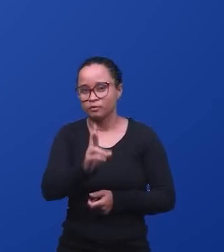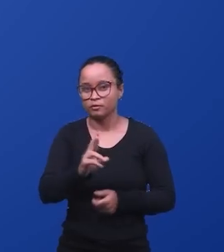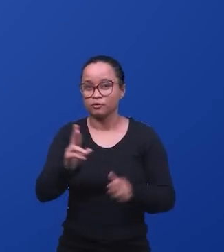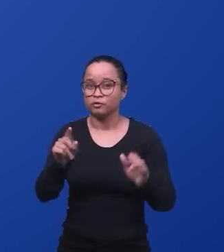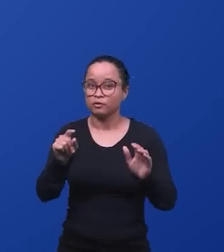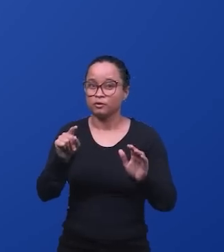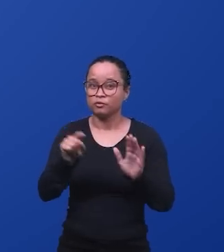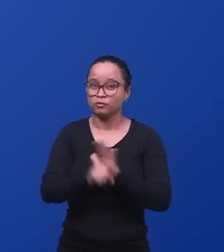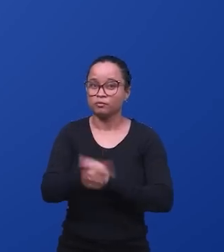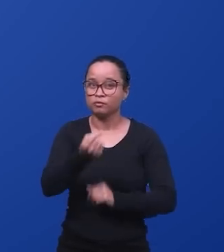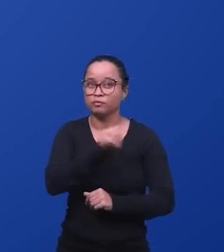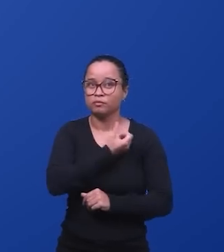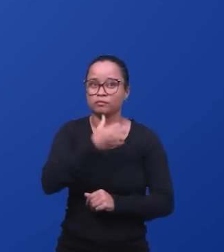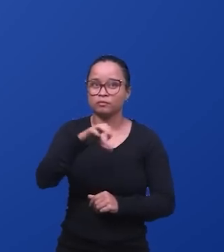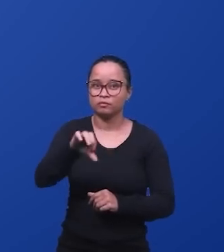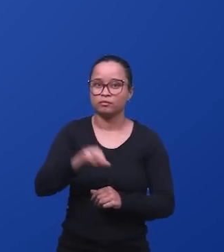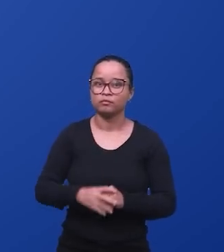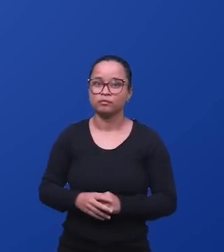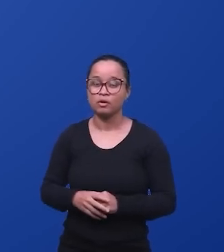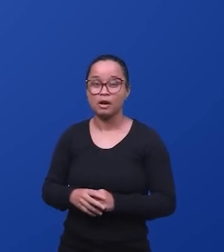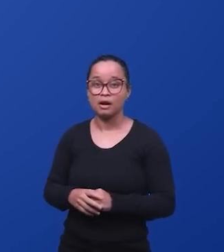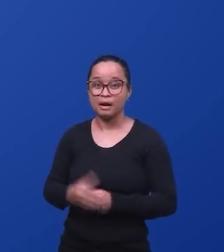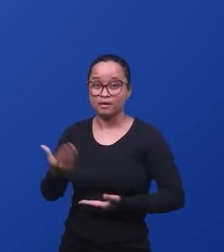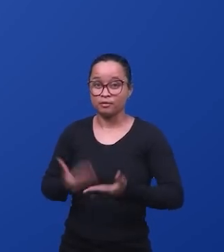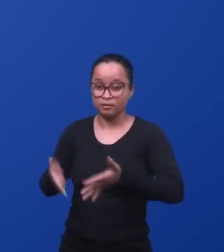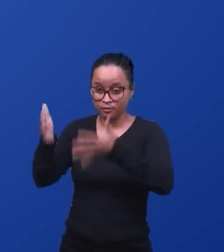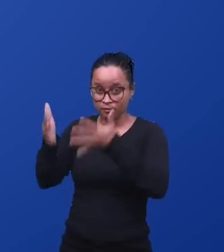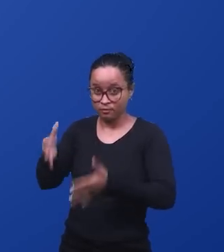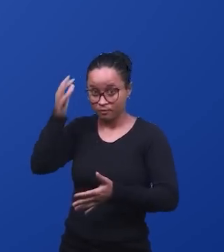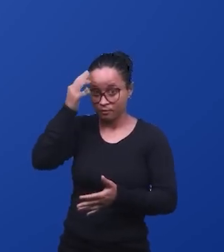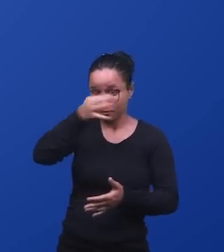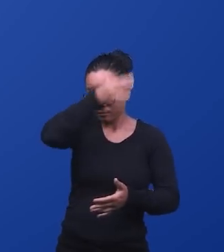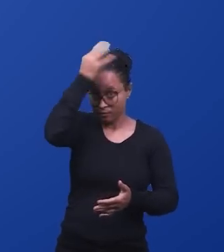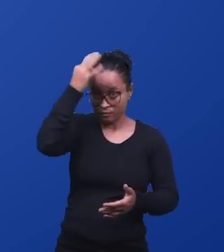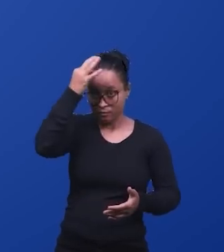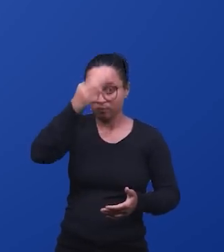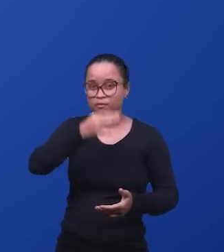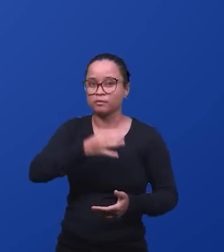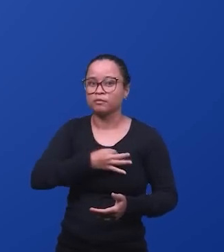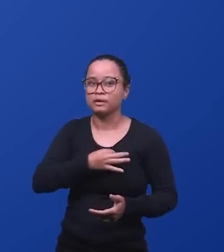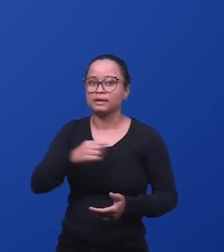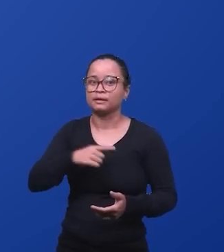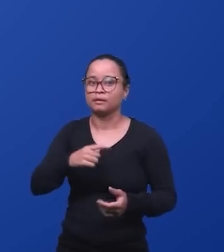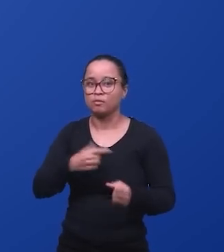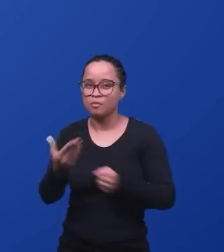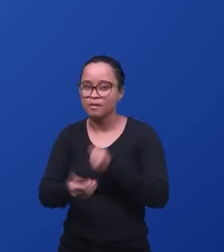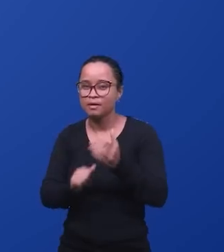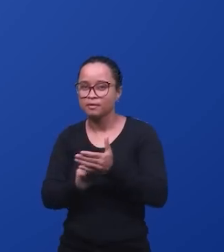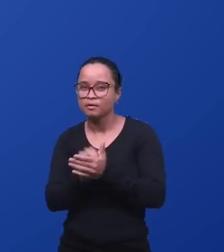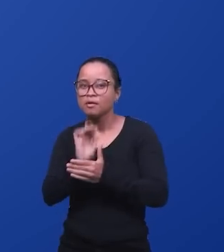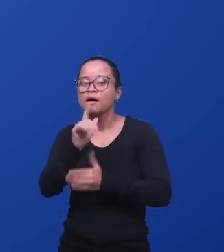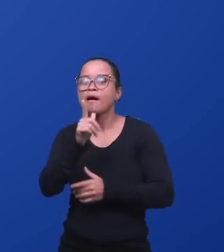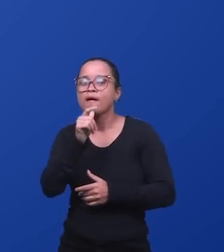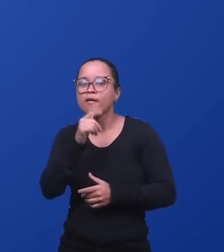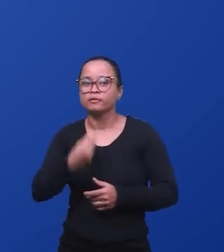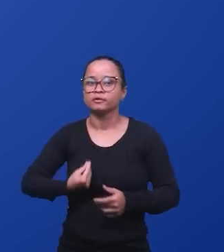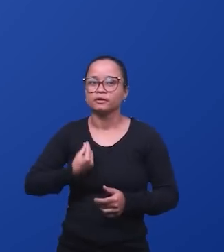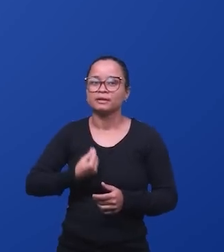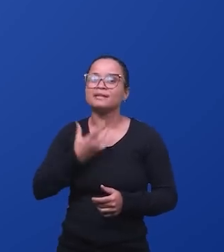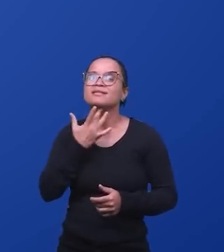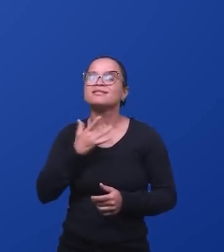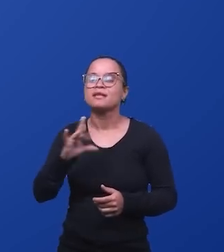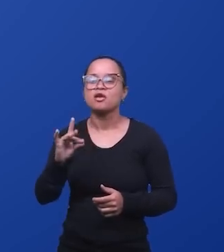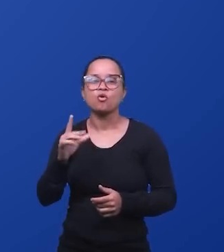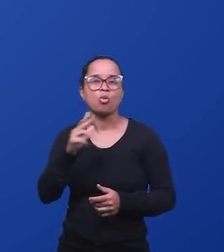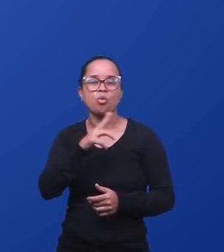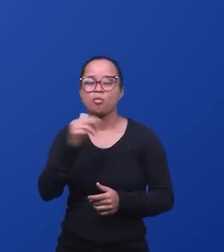à pergunta de número 9, a igreja fiel, cheia do Espírito Santo, que tem Jesus como a fonte das águas vivas, nunca mais terá